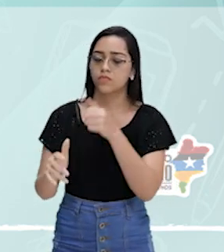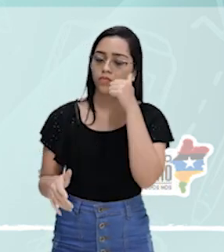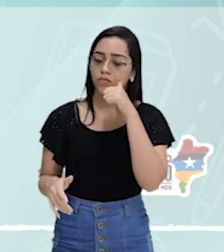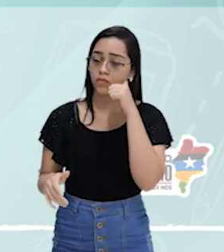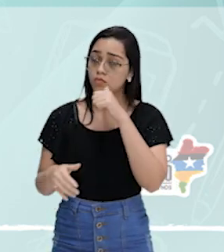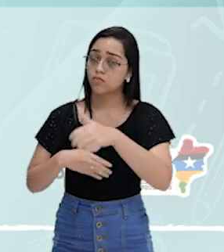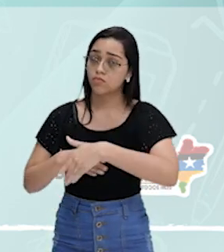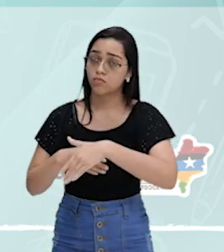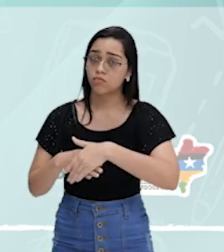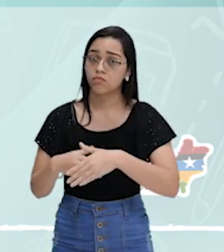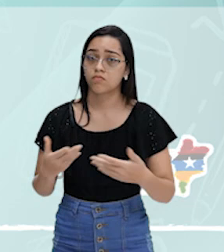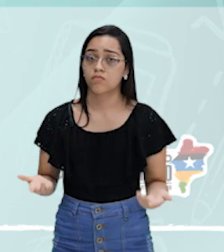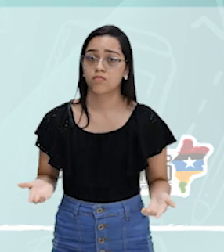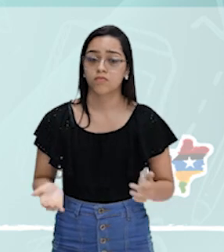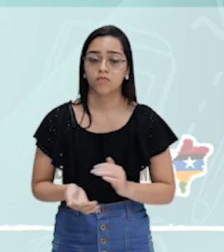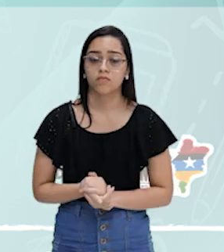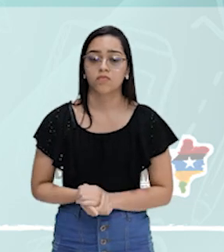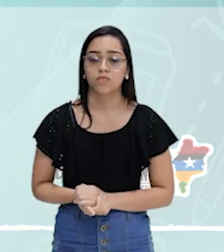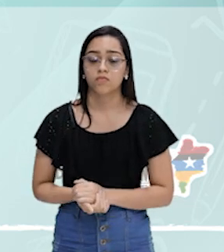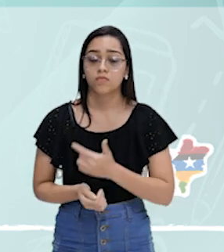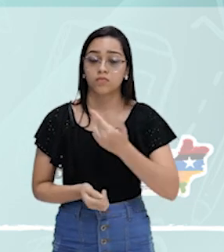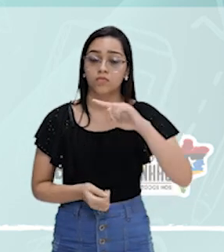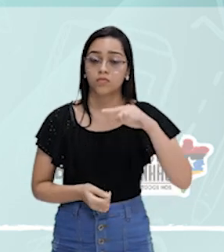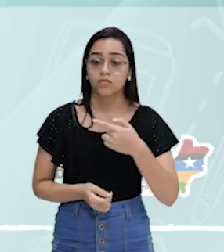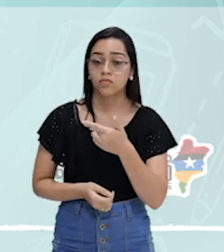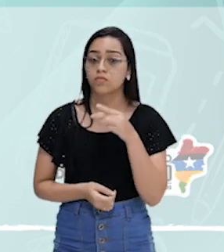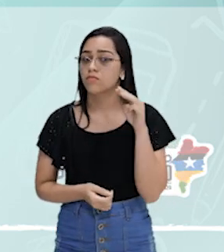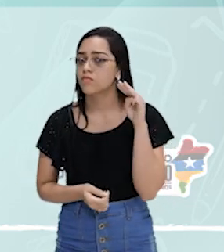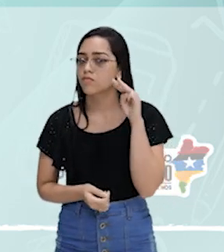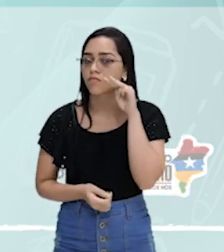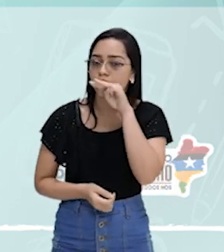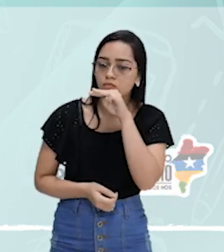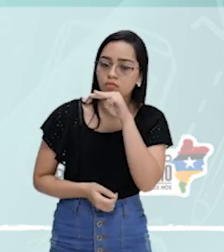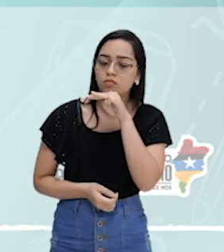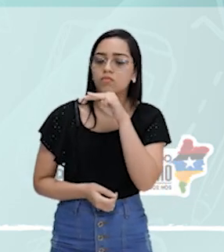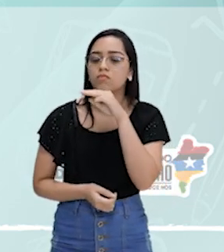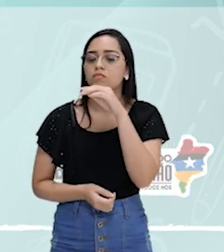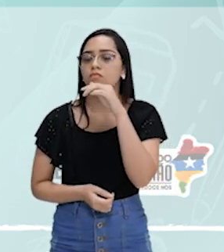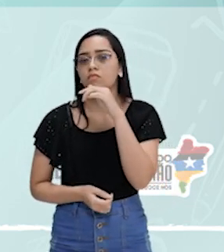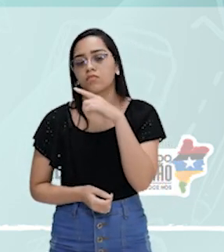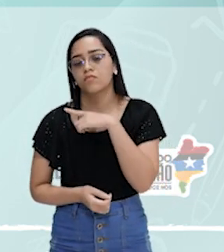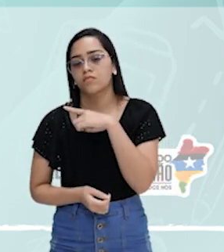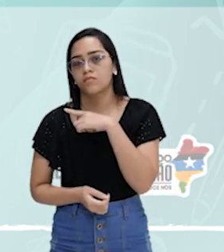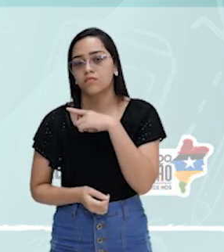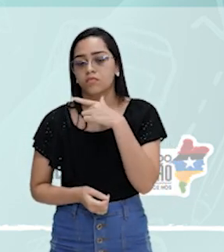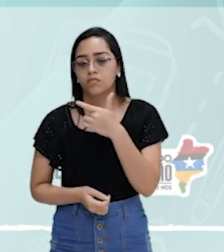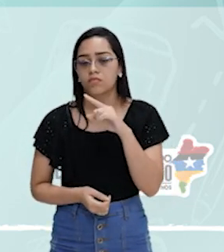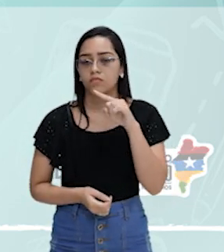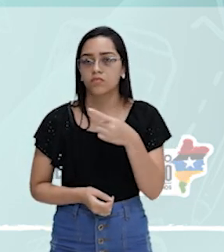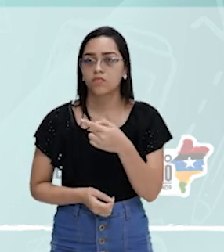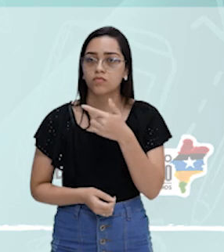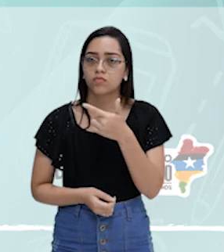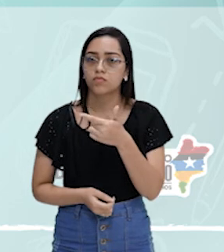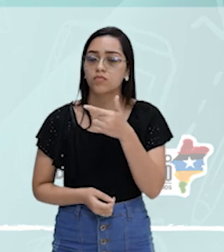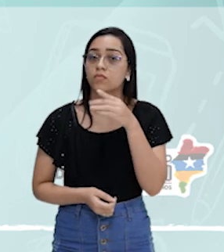jogue futebol. Olha só, dos 2,2 mil, né, no caso